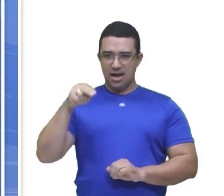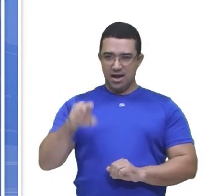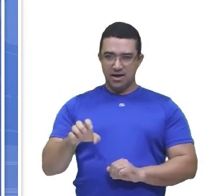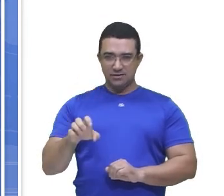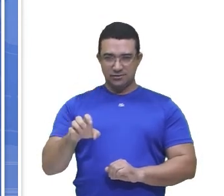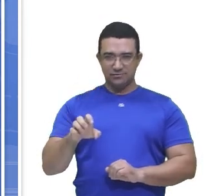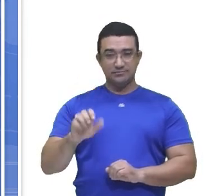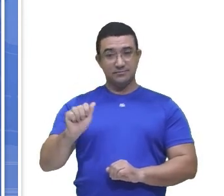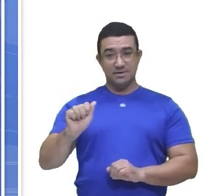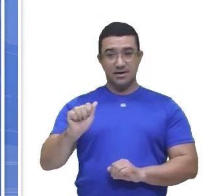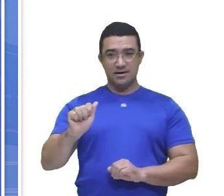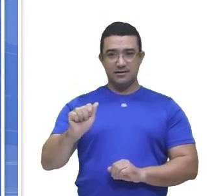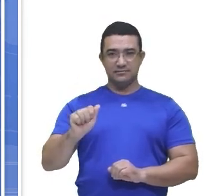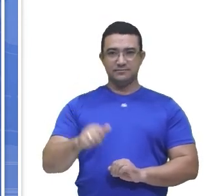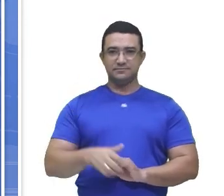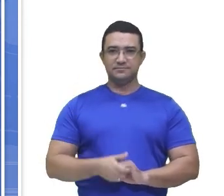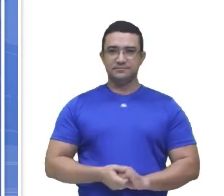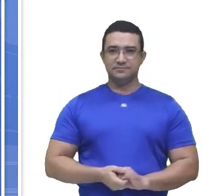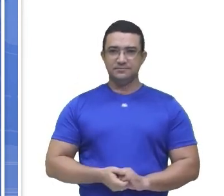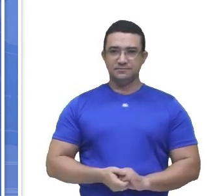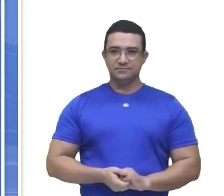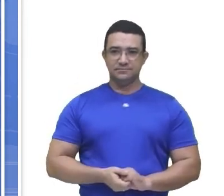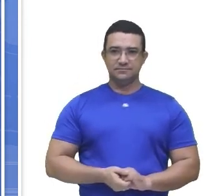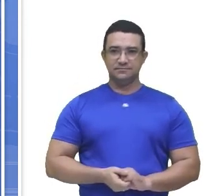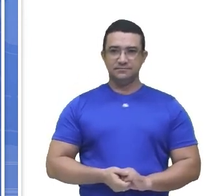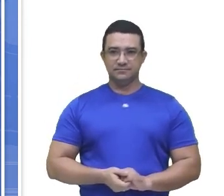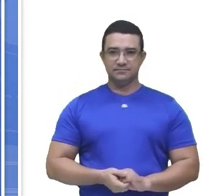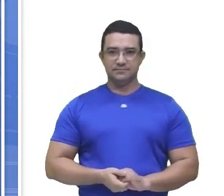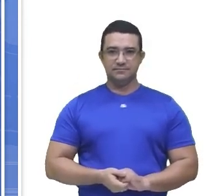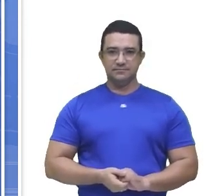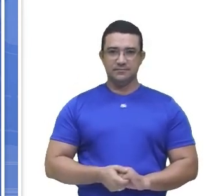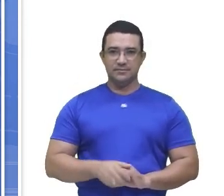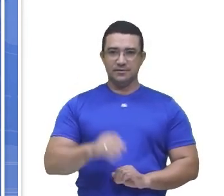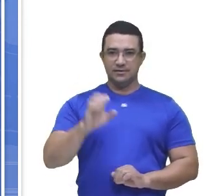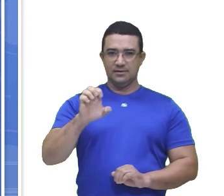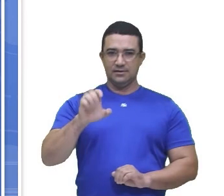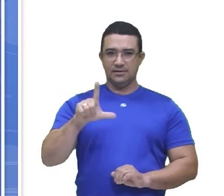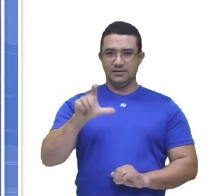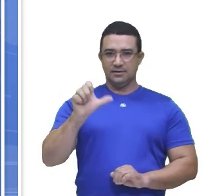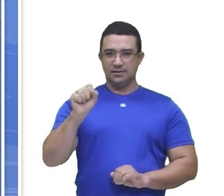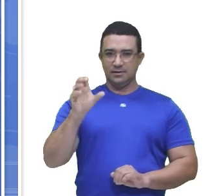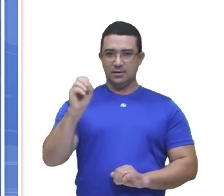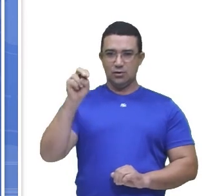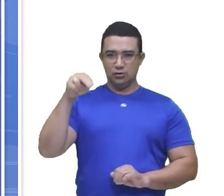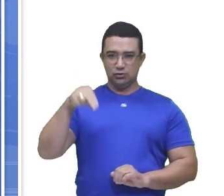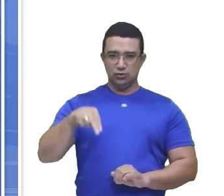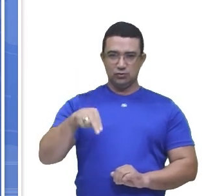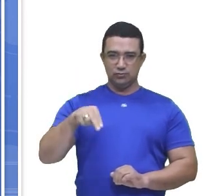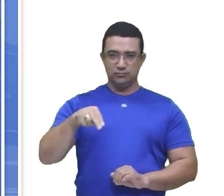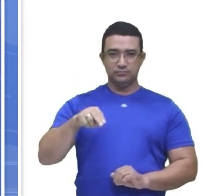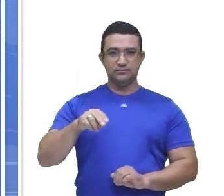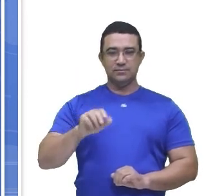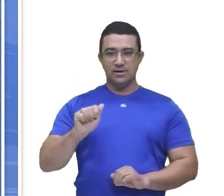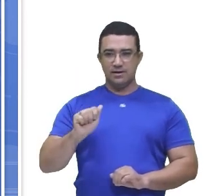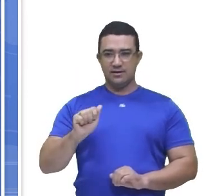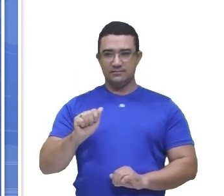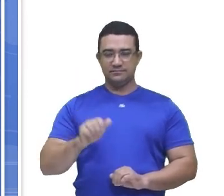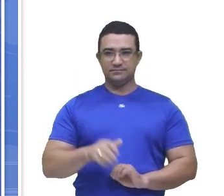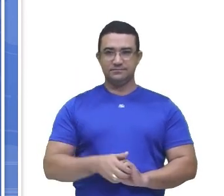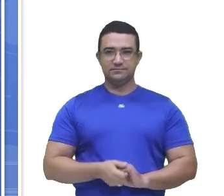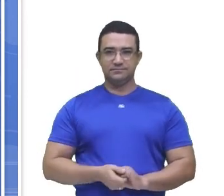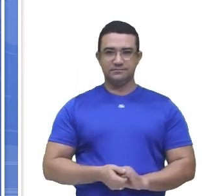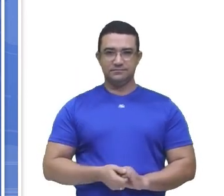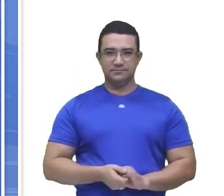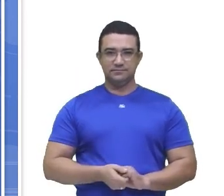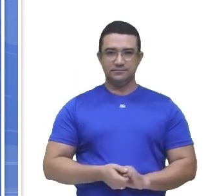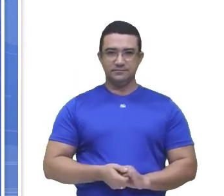aí para Sebastiana Braga, toda a gente lá e a professora Camila. Então, a Kaila ficou com qual alternativa mesmo? Eu não vi. A